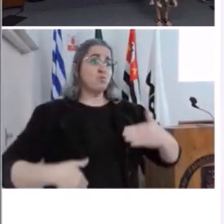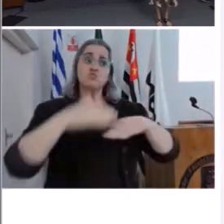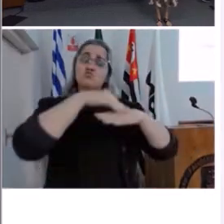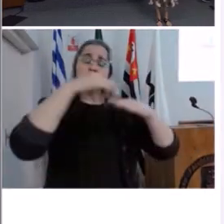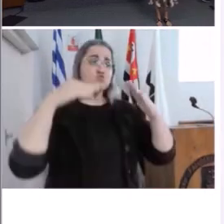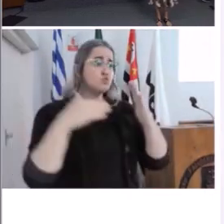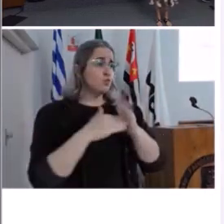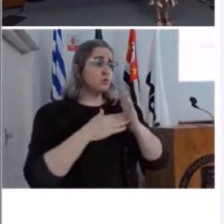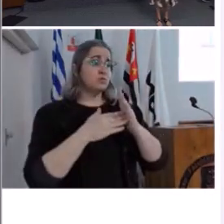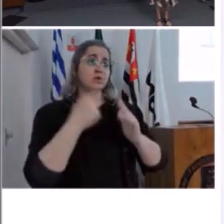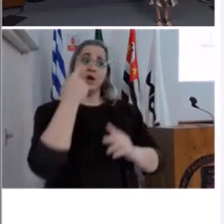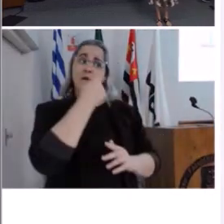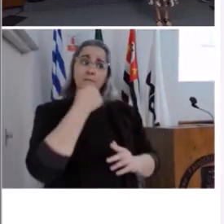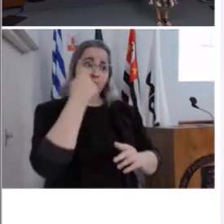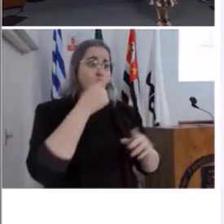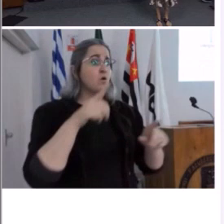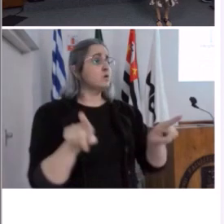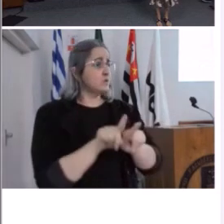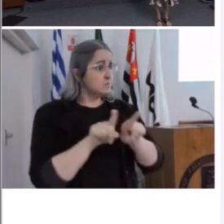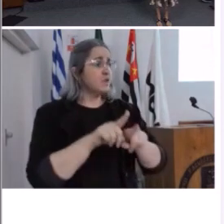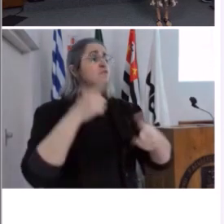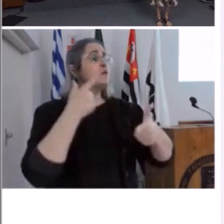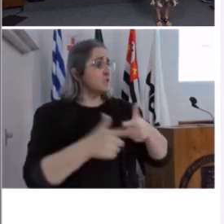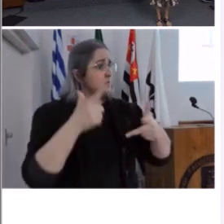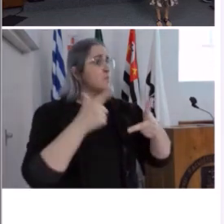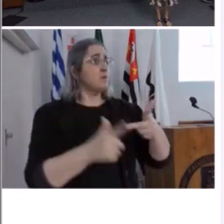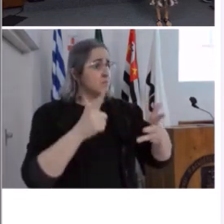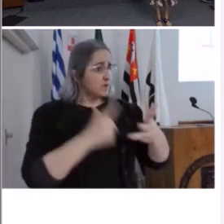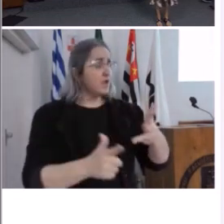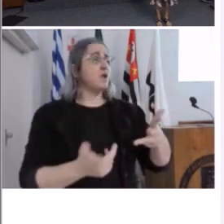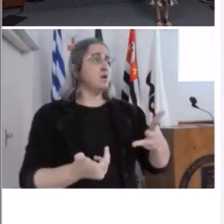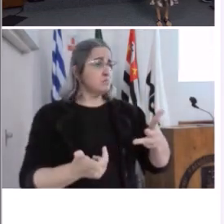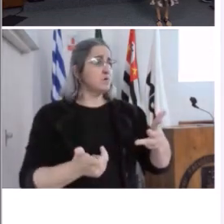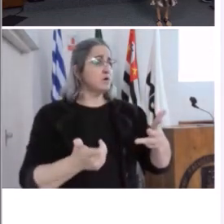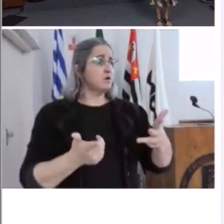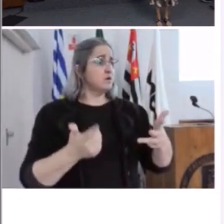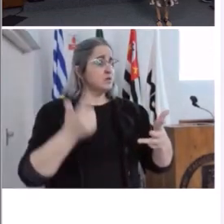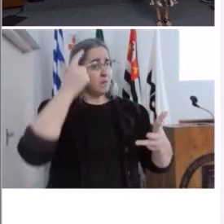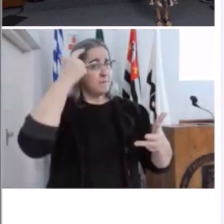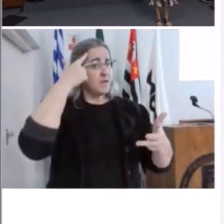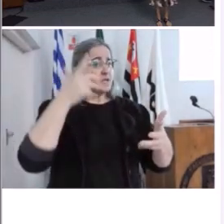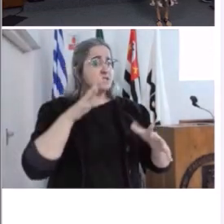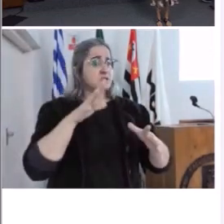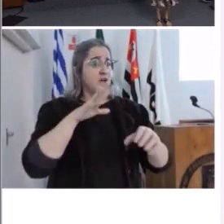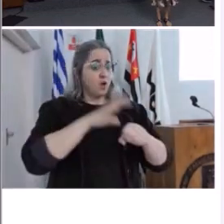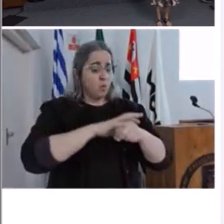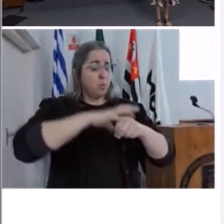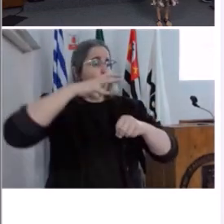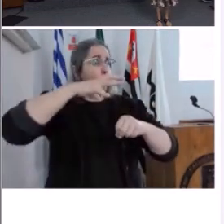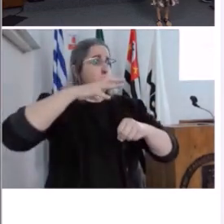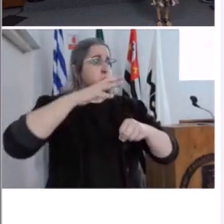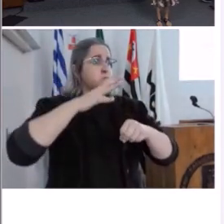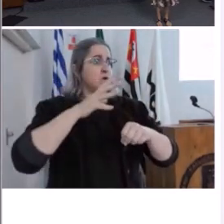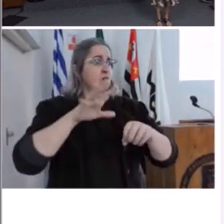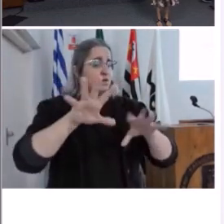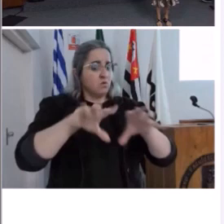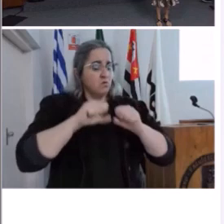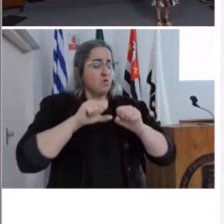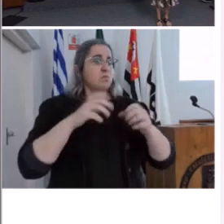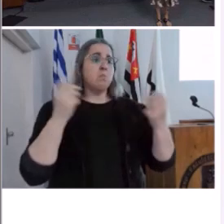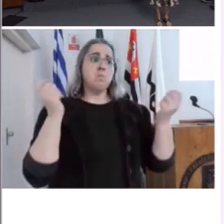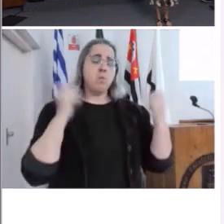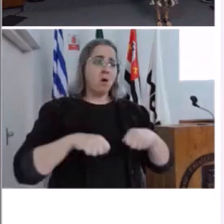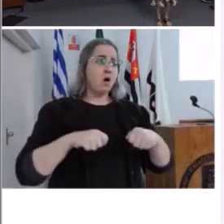a cavidade bucal, o que ela rege continuamente é a ação de processos inflamatórios, processos que acontecem continuamente na cavidade